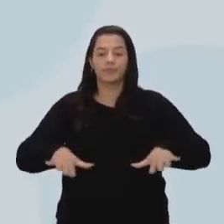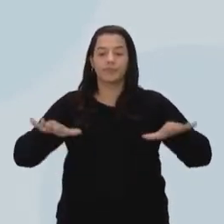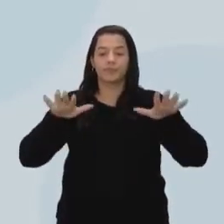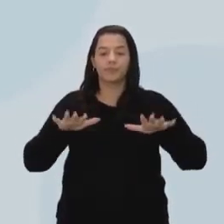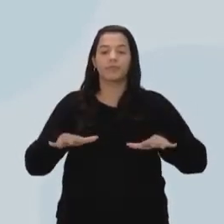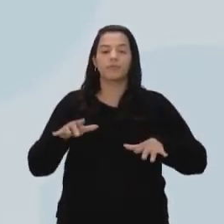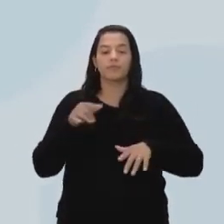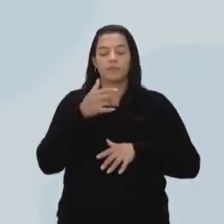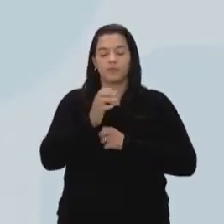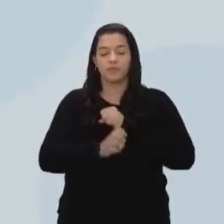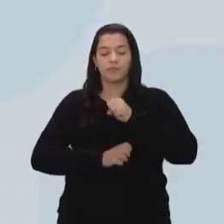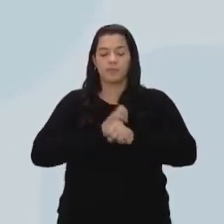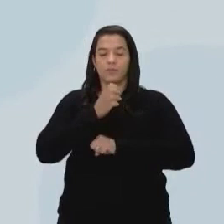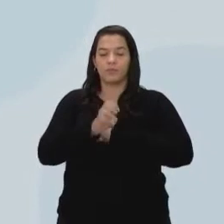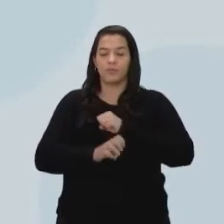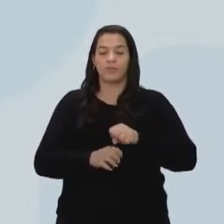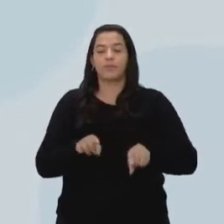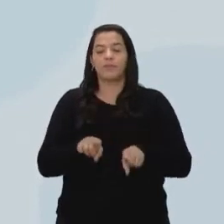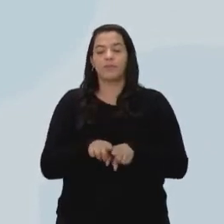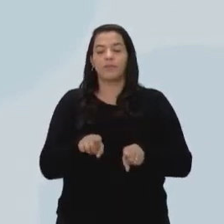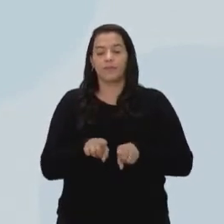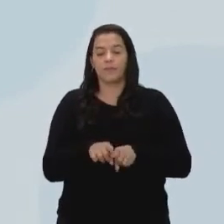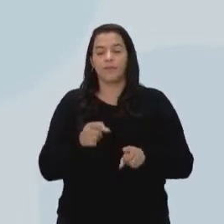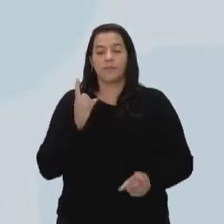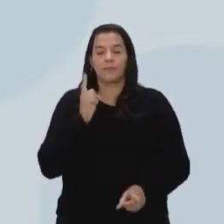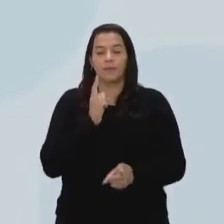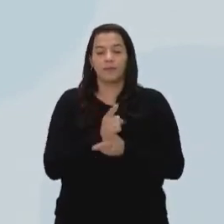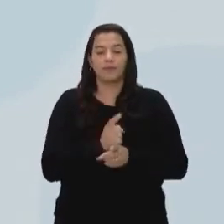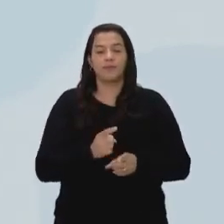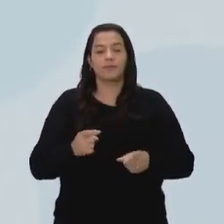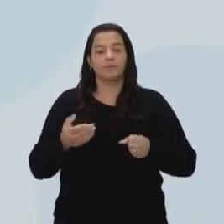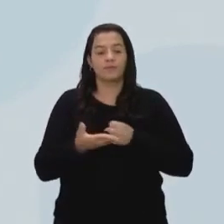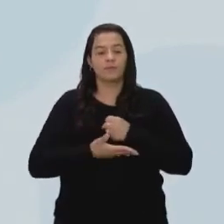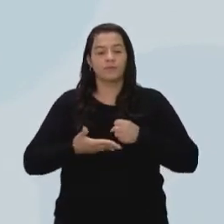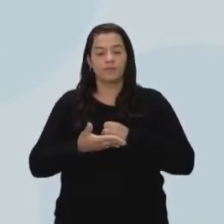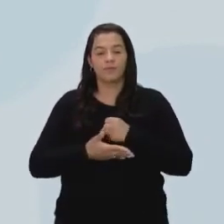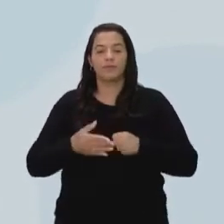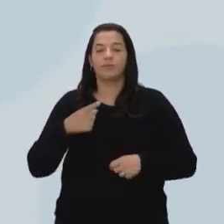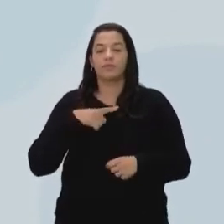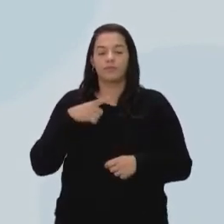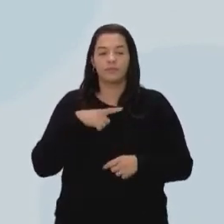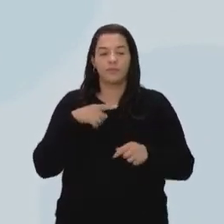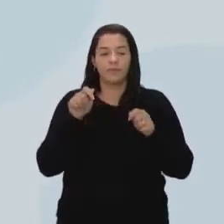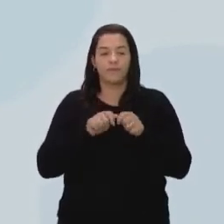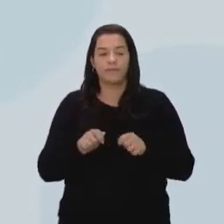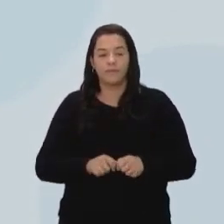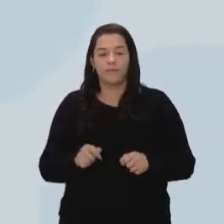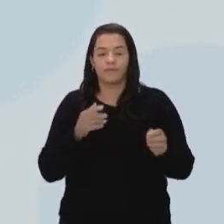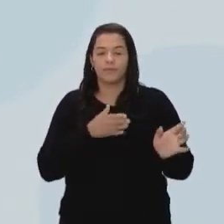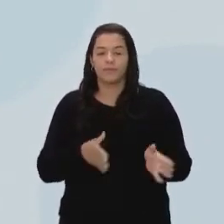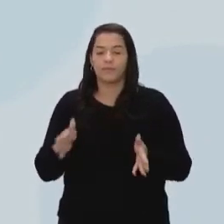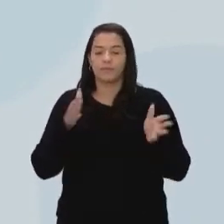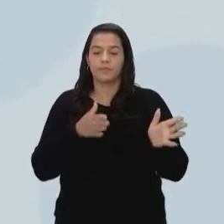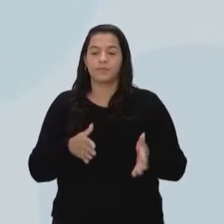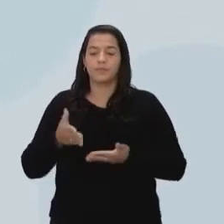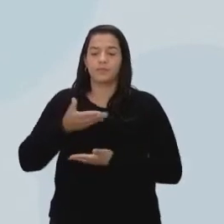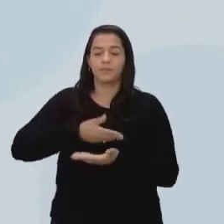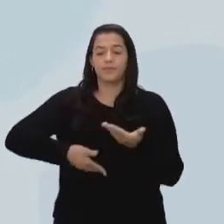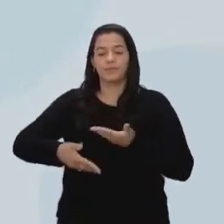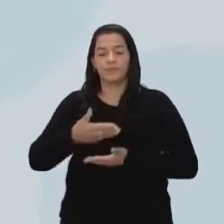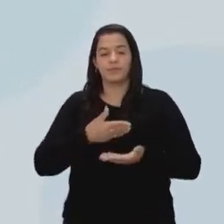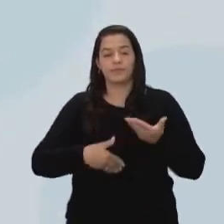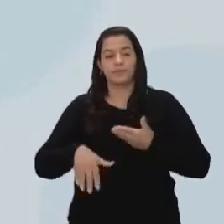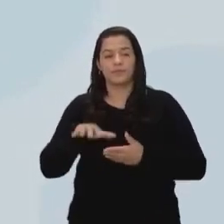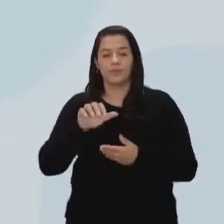é que eles vão tentar encontrar essa estabilidade? Produzindo aquilo que a gente chama das interações